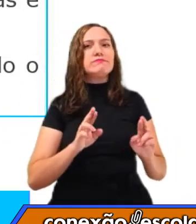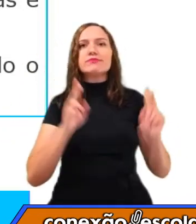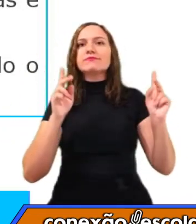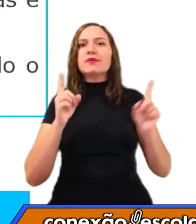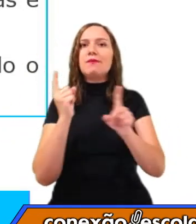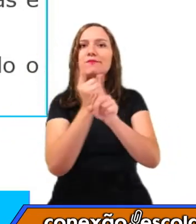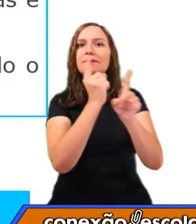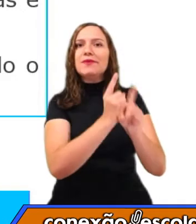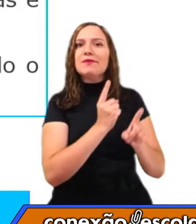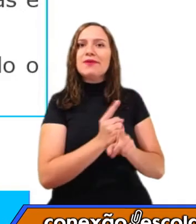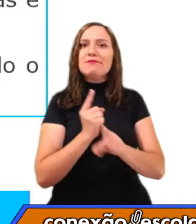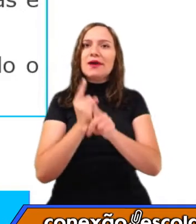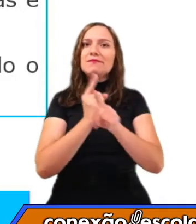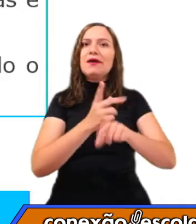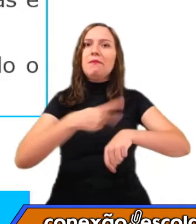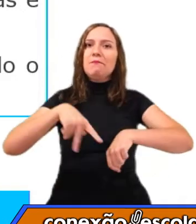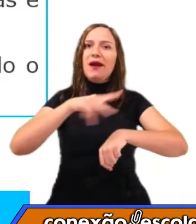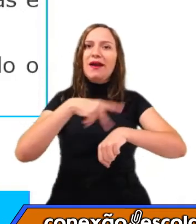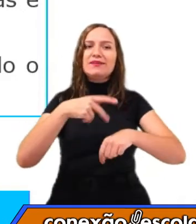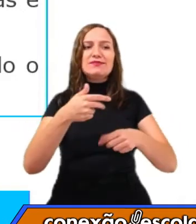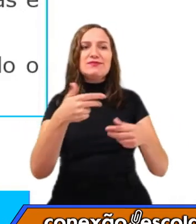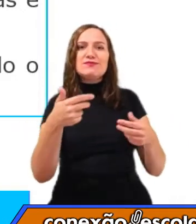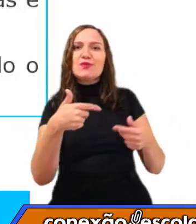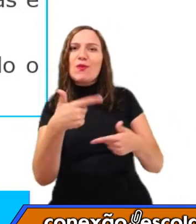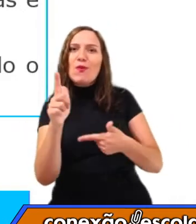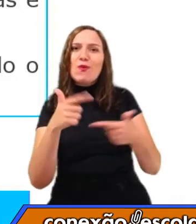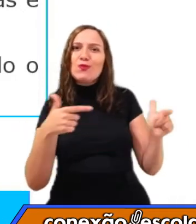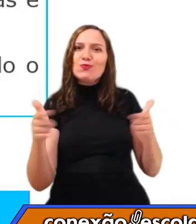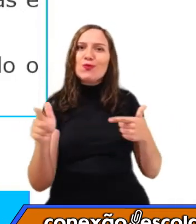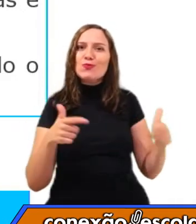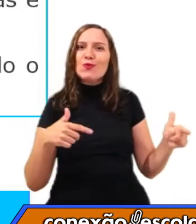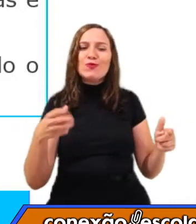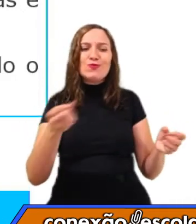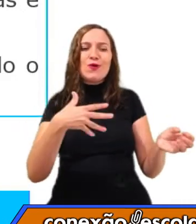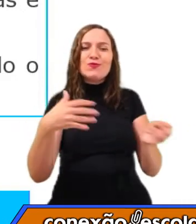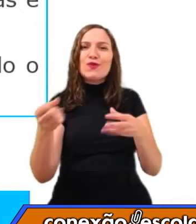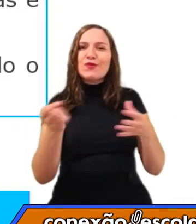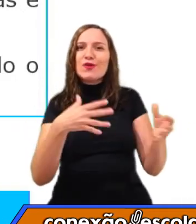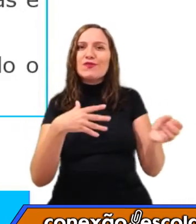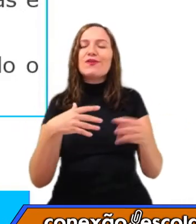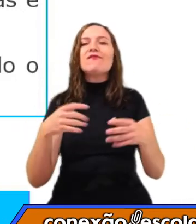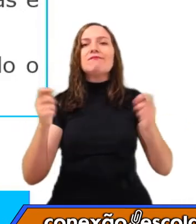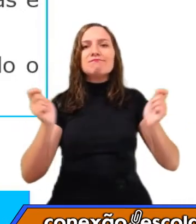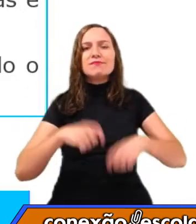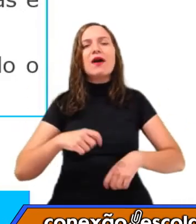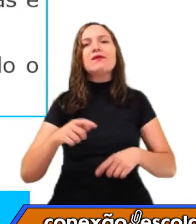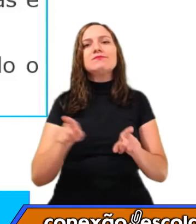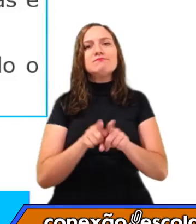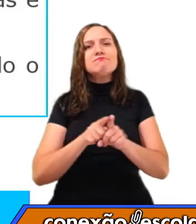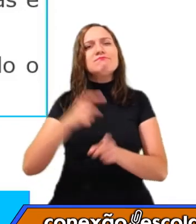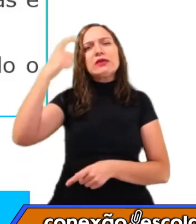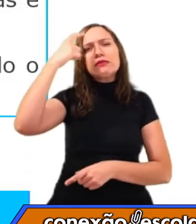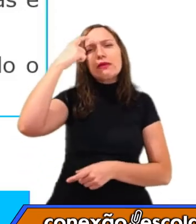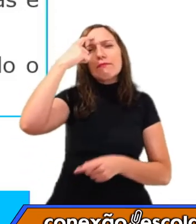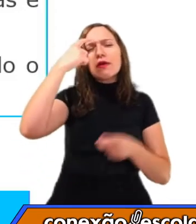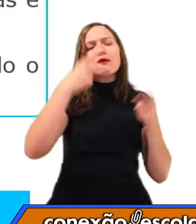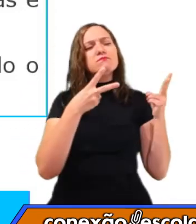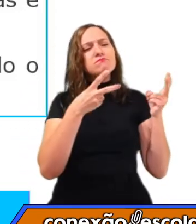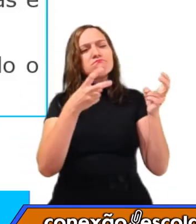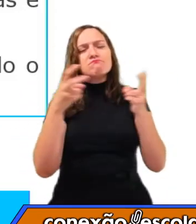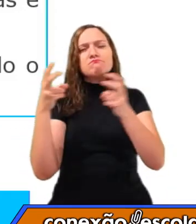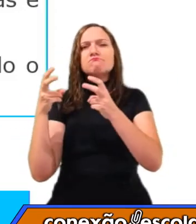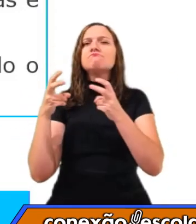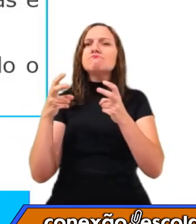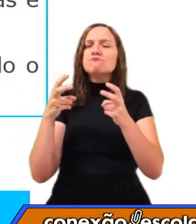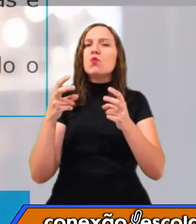modificado, né? E se percebeu que esses novos conhecimentos, baseados na capacidade de pensamento, observação do homem, né? No